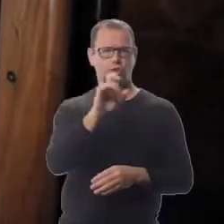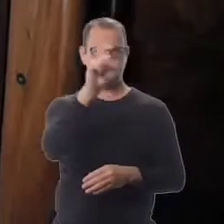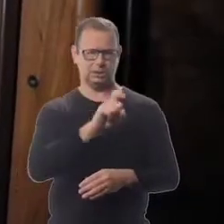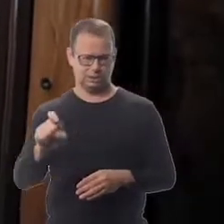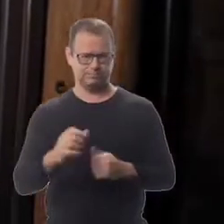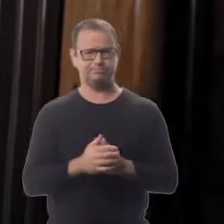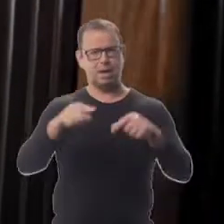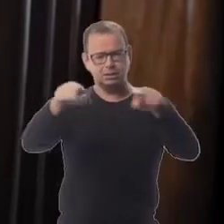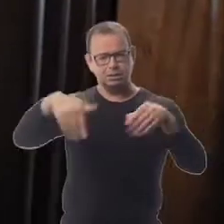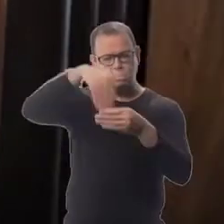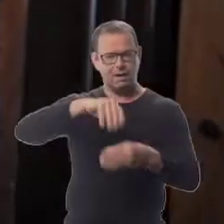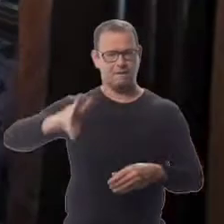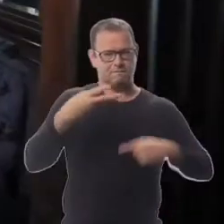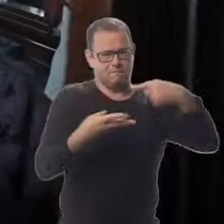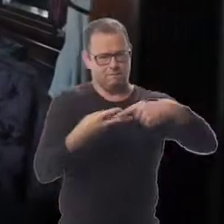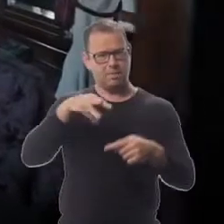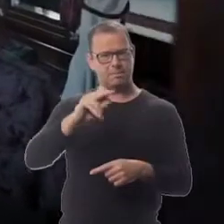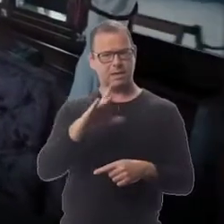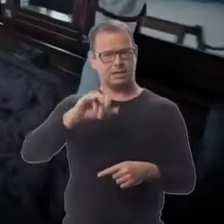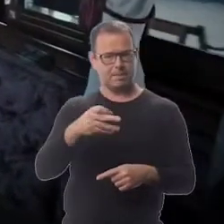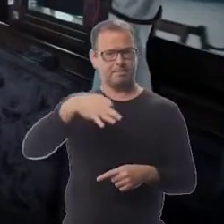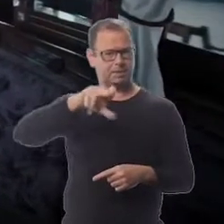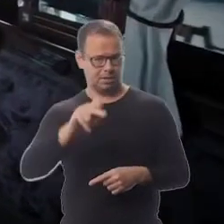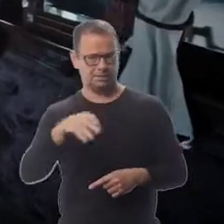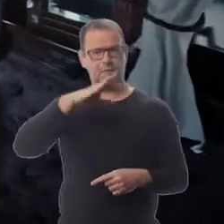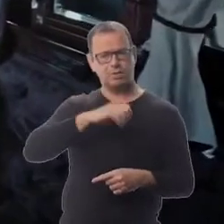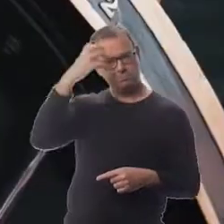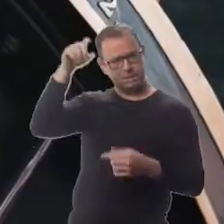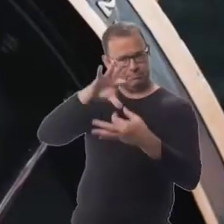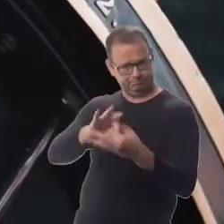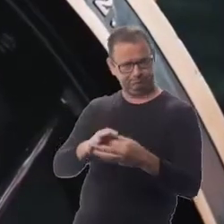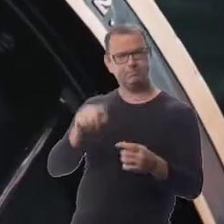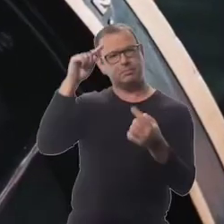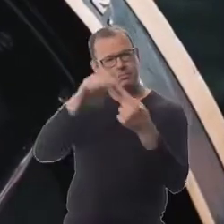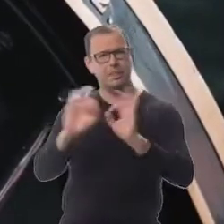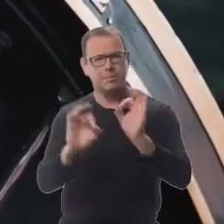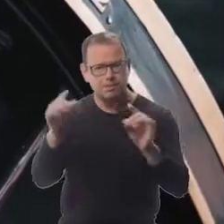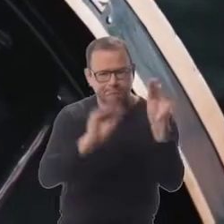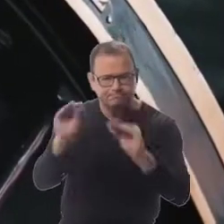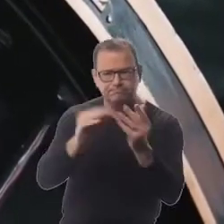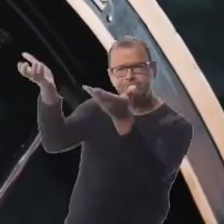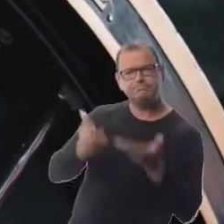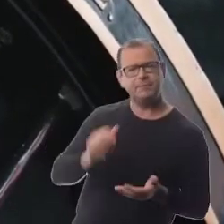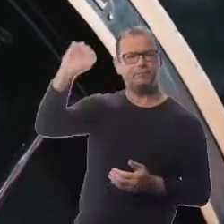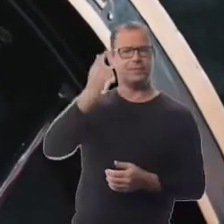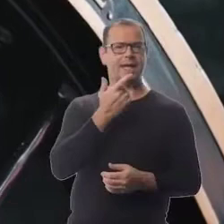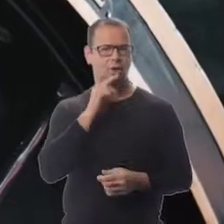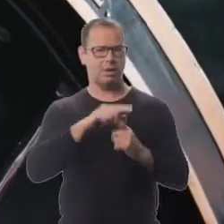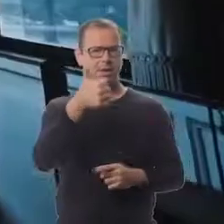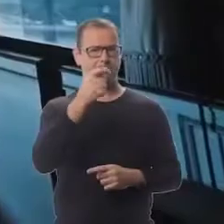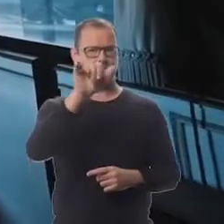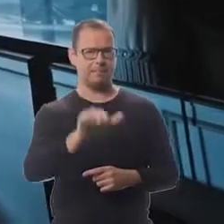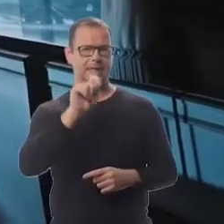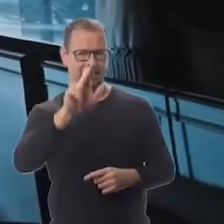Maria Pia e o Salão do Príncipe. A locomotiva Dom Luís, encomendada ao fabricante inglês Beyer Peacock & Co.,